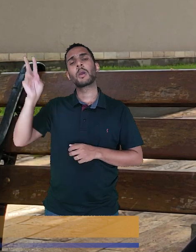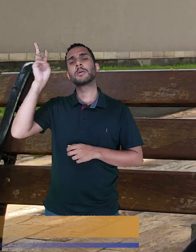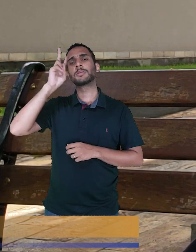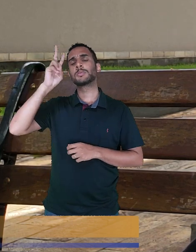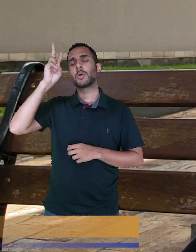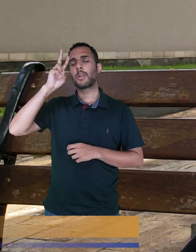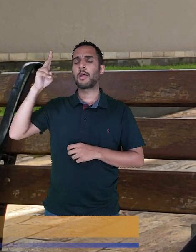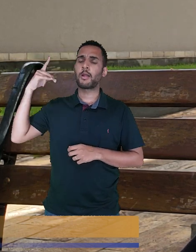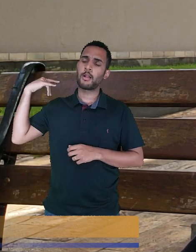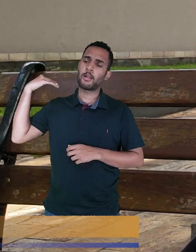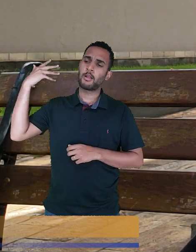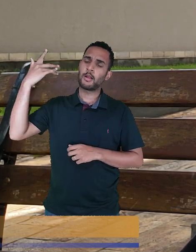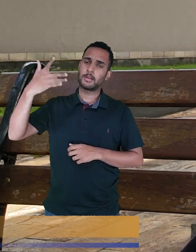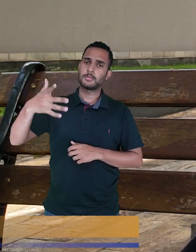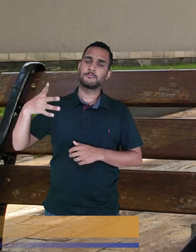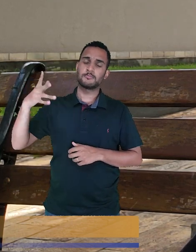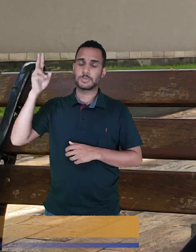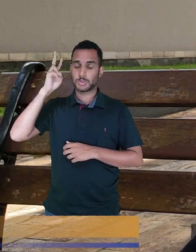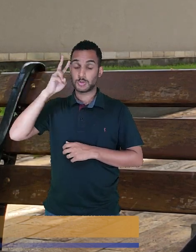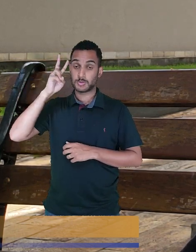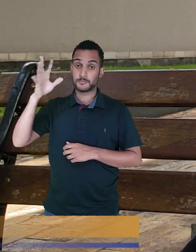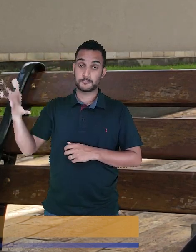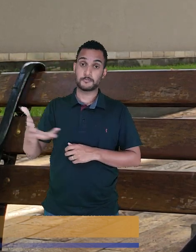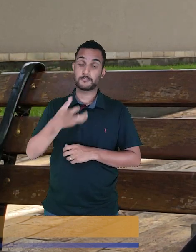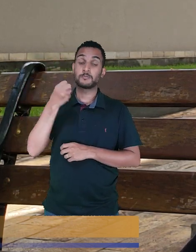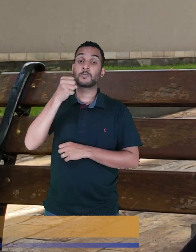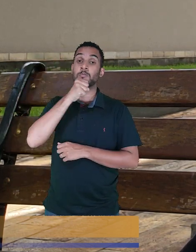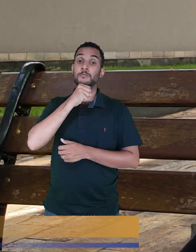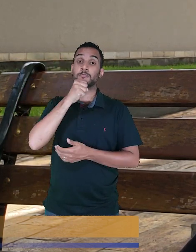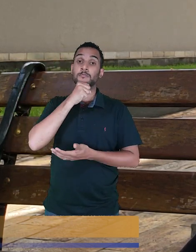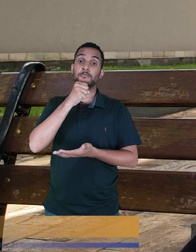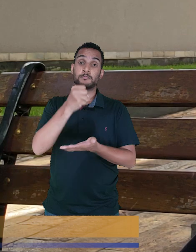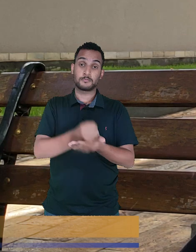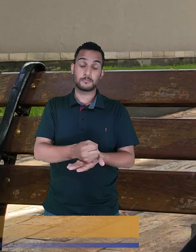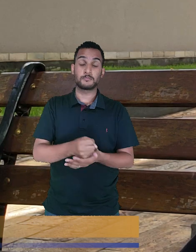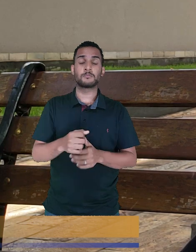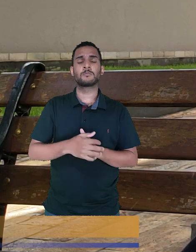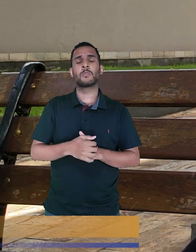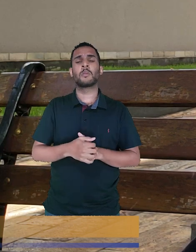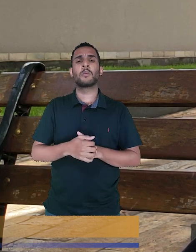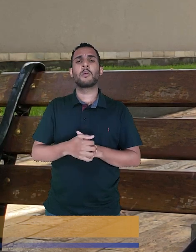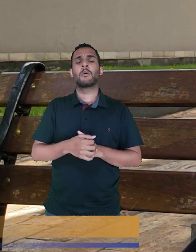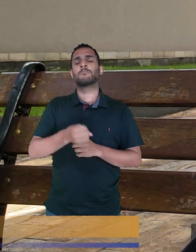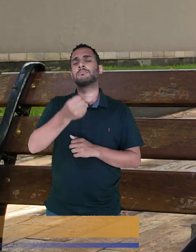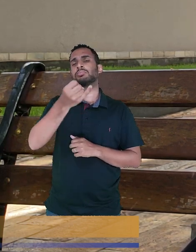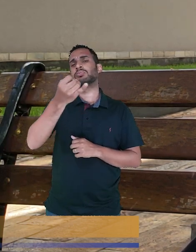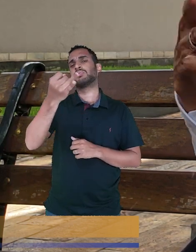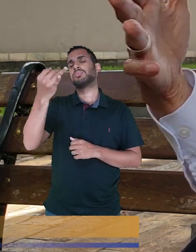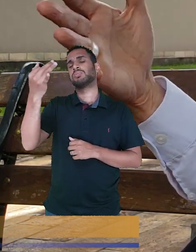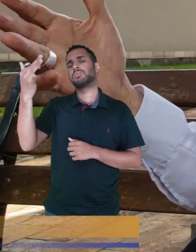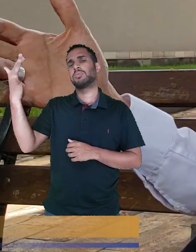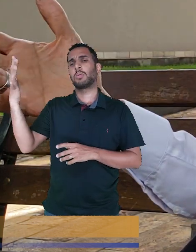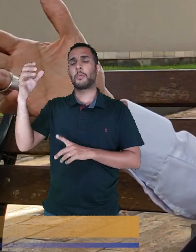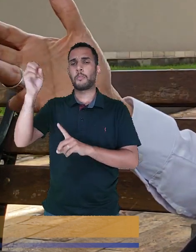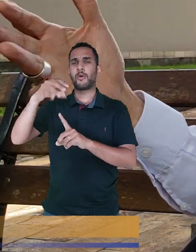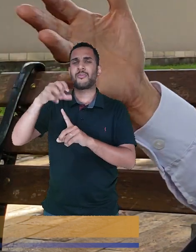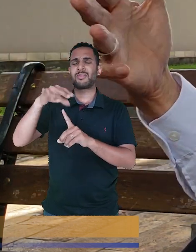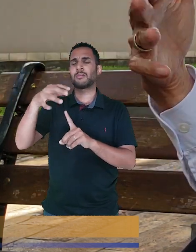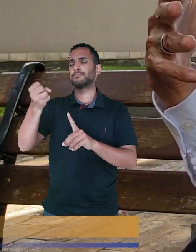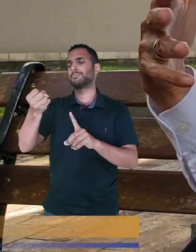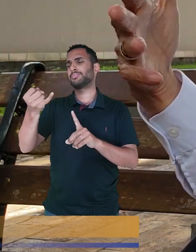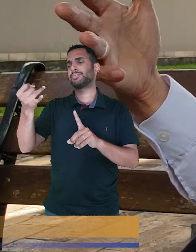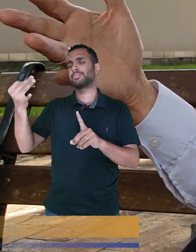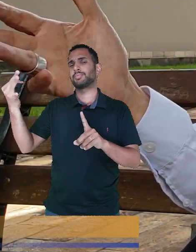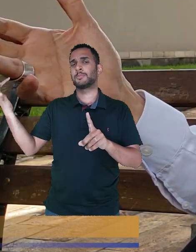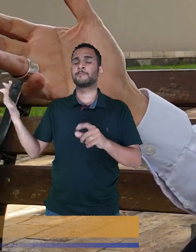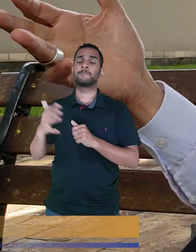Ao longo da história da salvação, no Antigo Testamento, vários profetas e